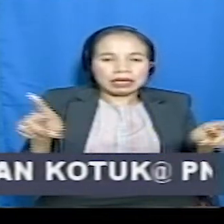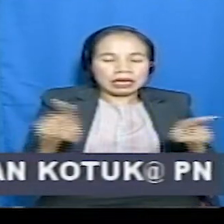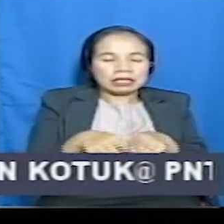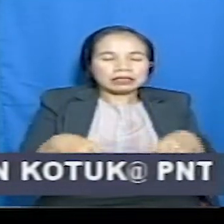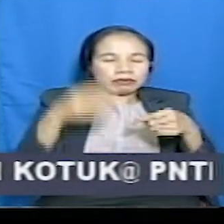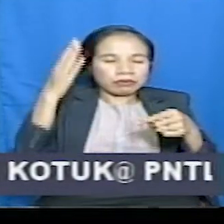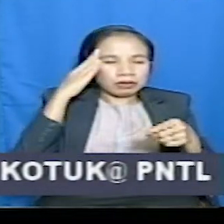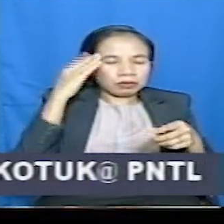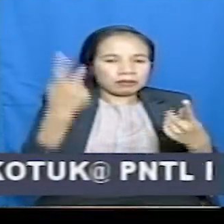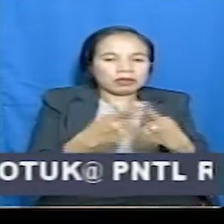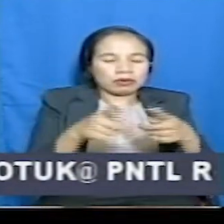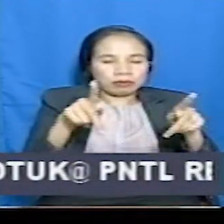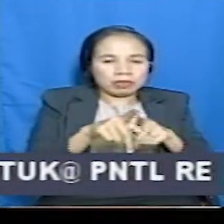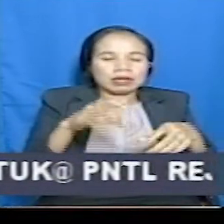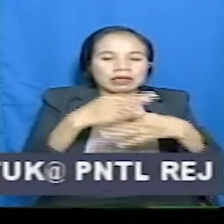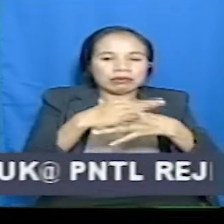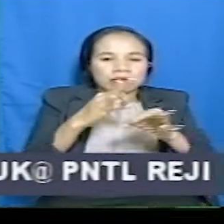Nida, ba companhia Atu Hadia.